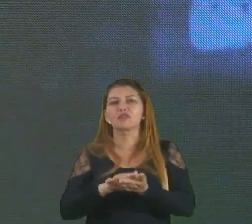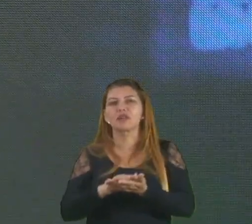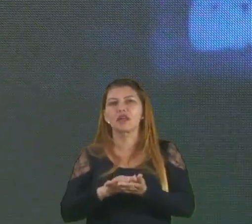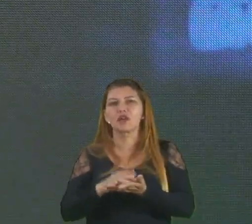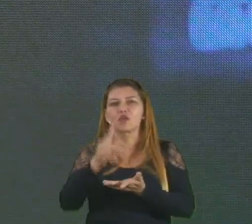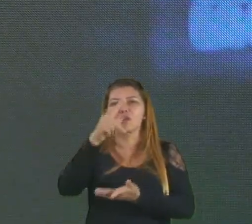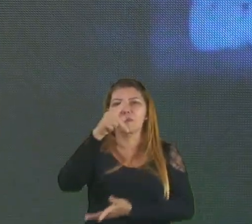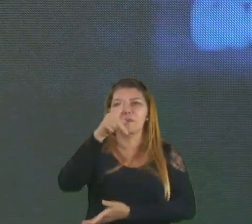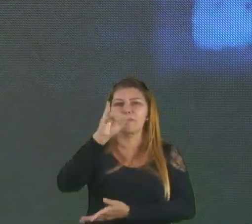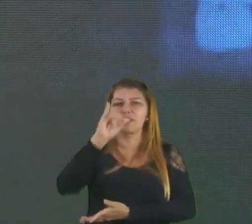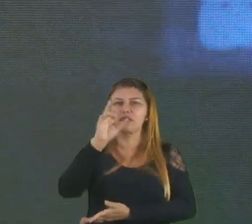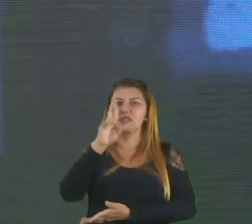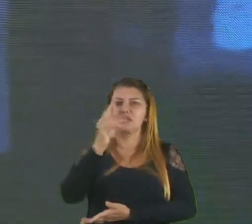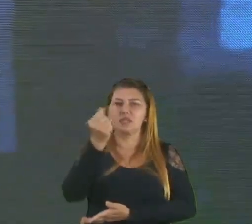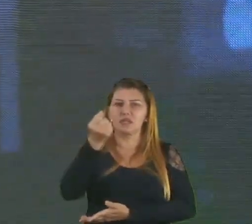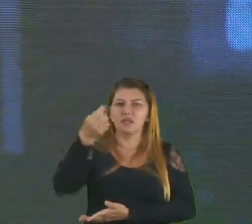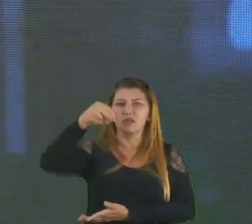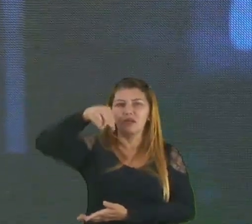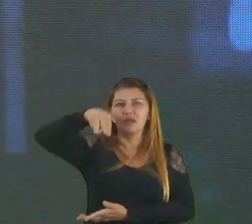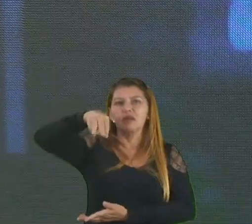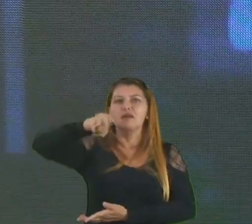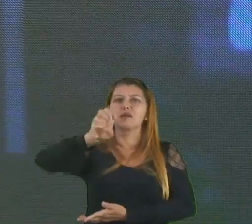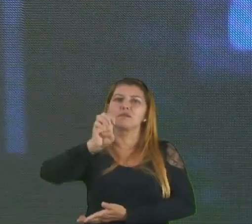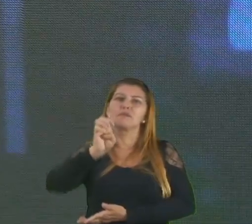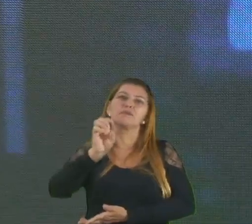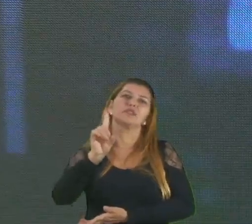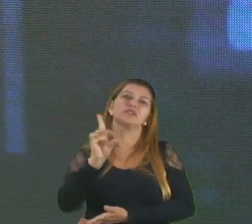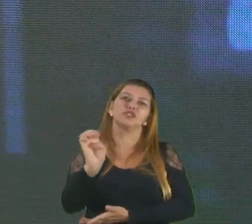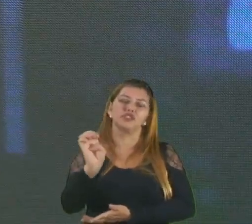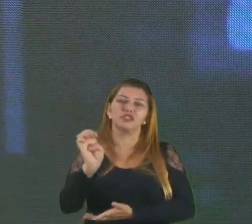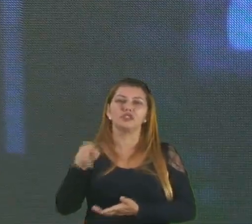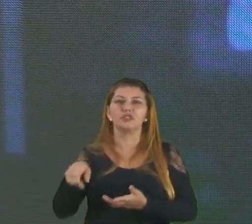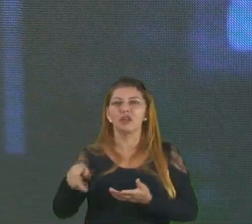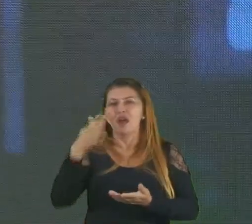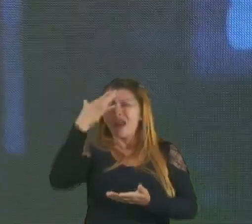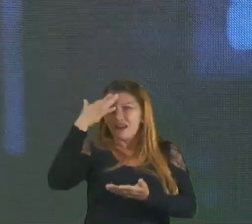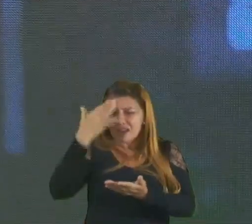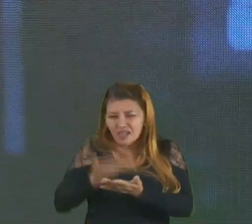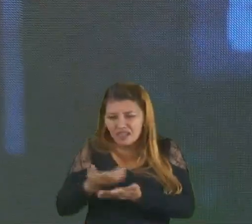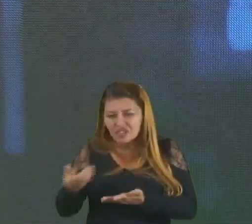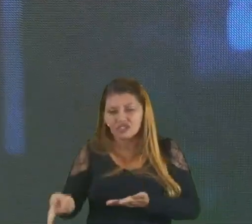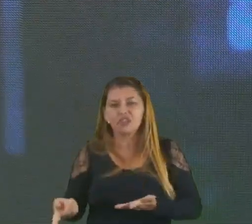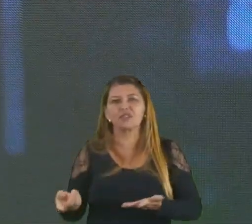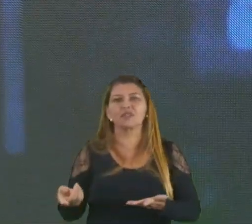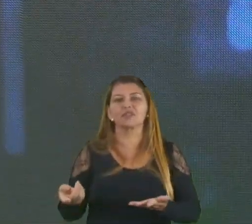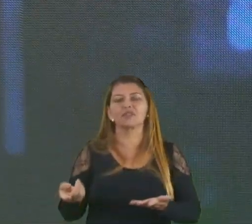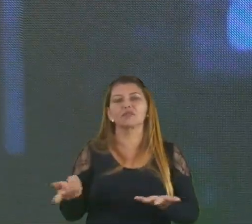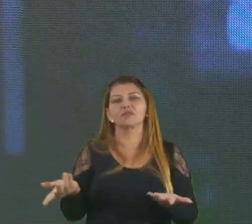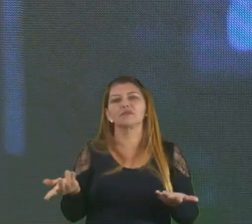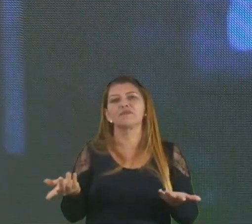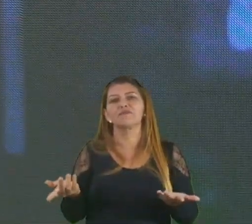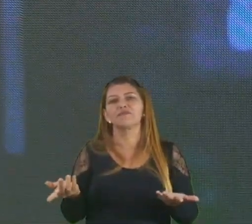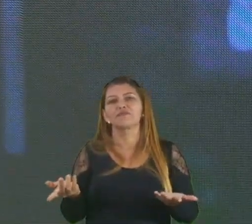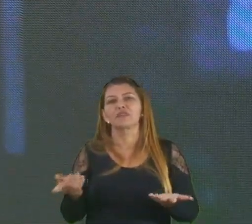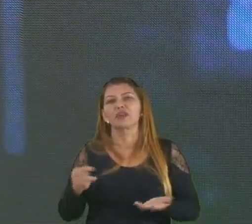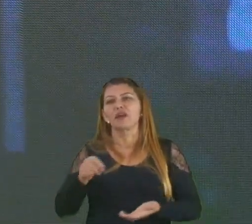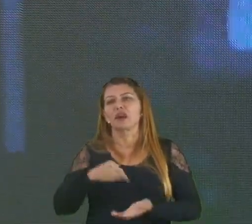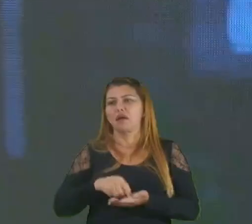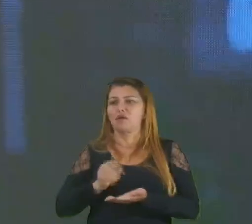Acreditando que vai ficar rico da noite para o dia. Nunca acredite nisso, irmão. Papai Noel não